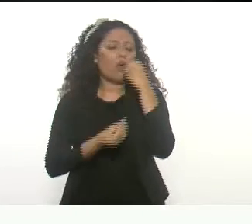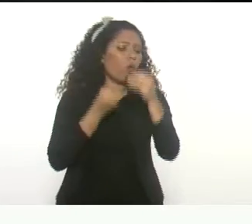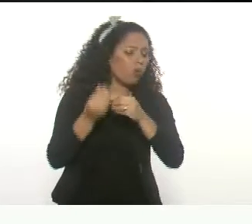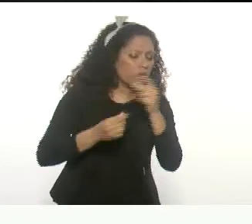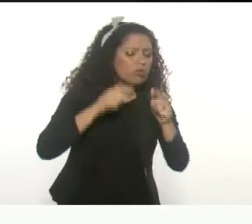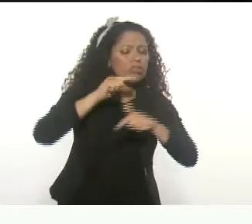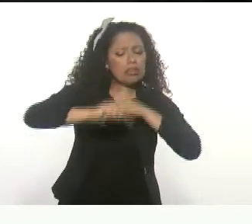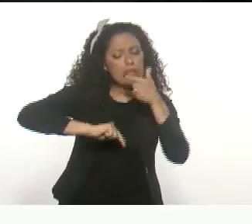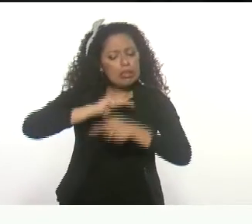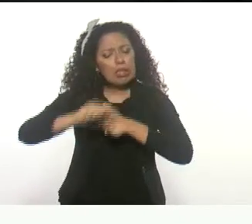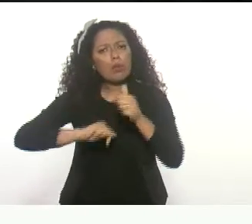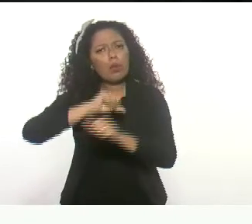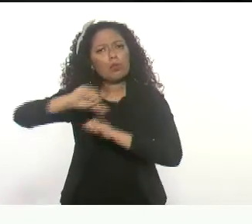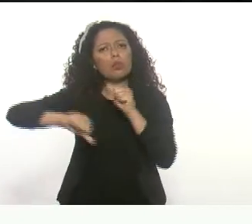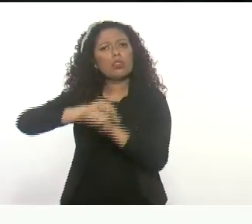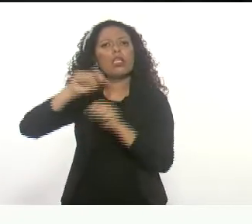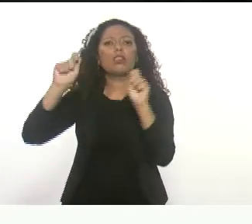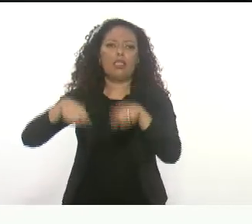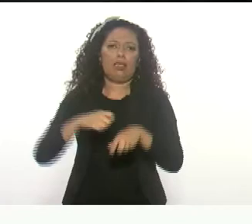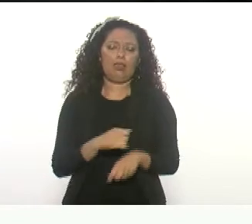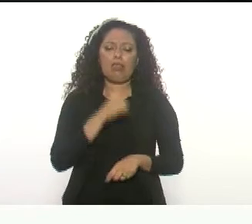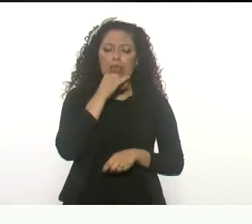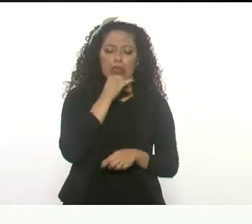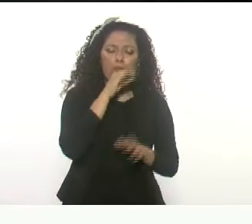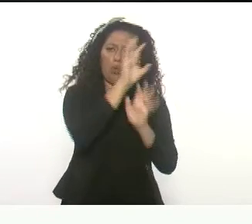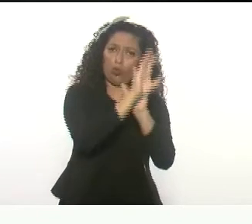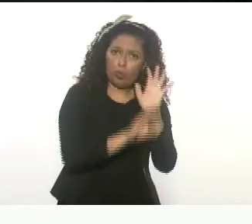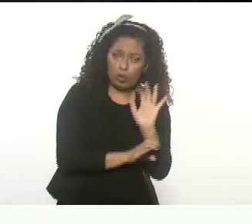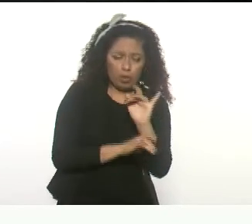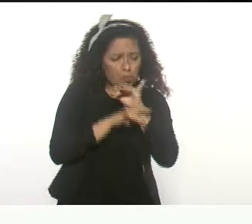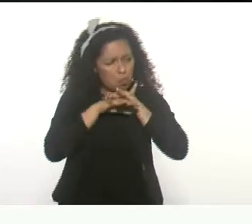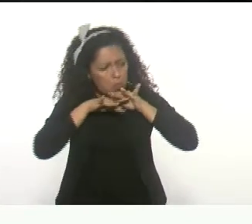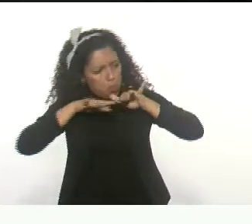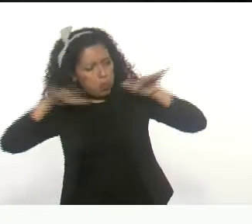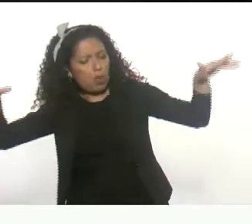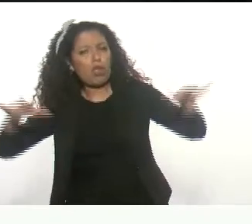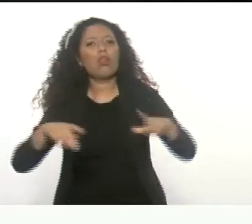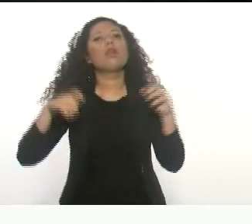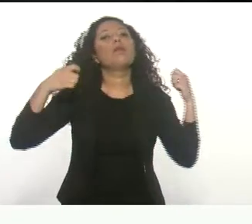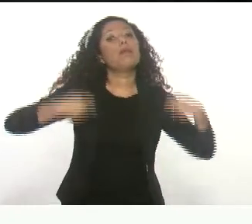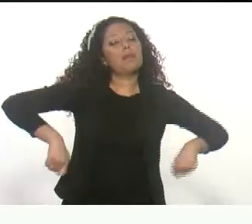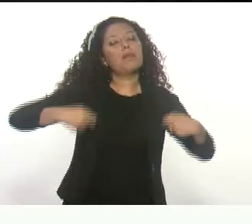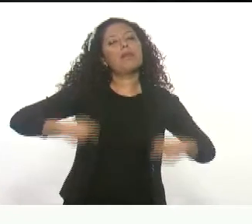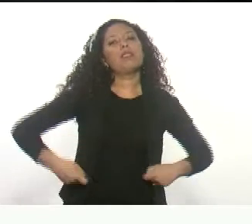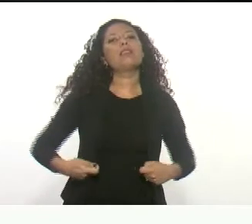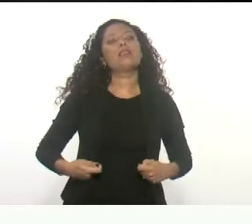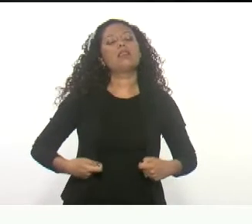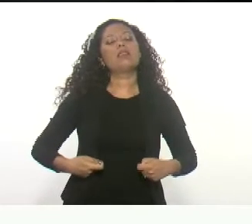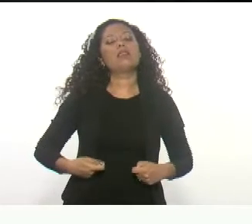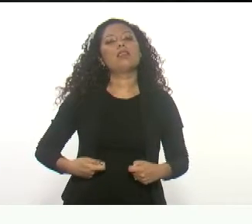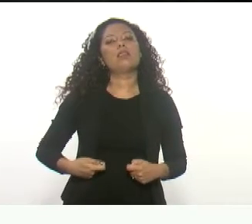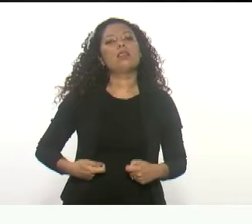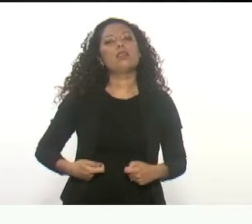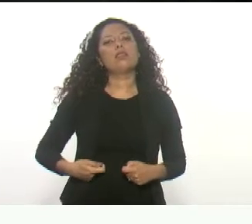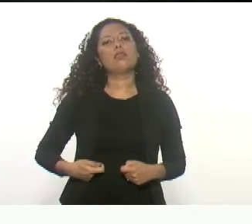materiais, mas, de fato, o currículo tem que ser muito expandido e muito